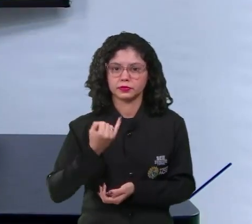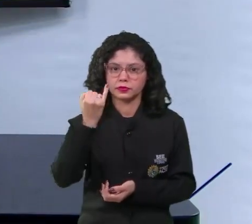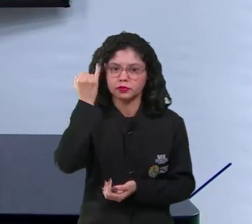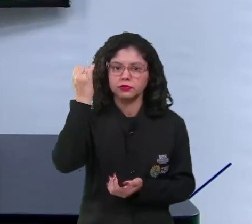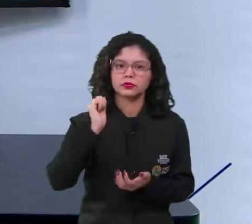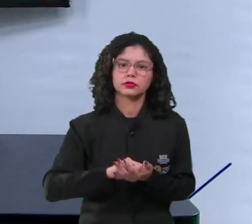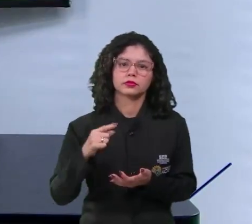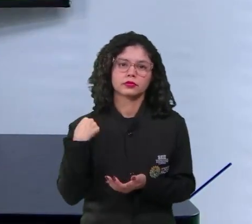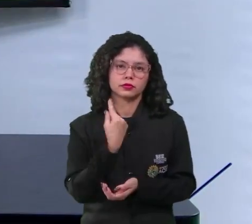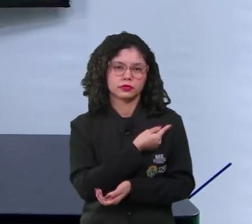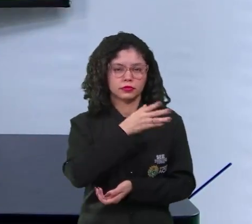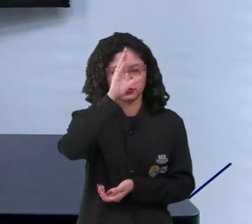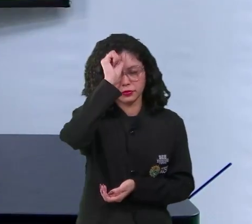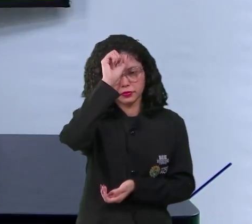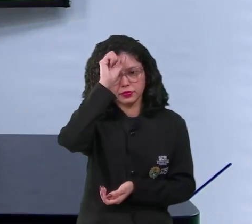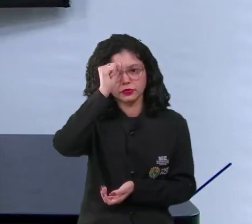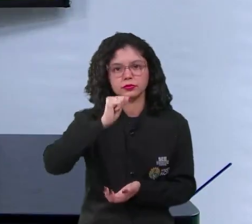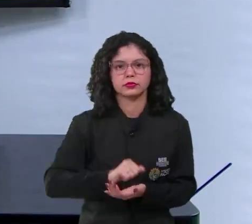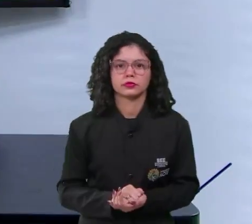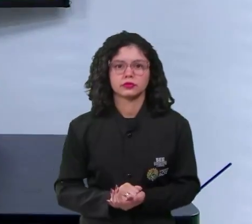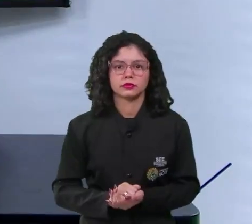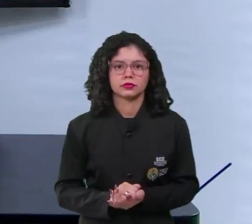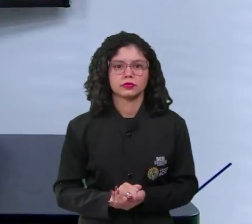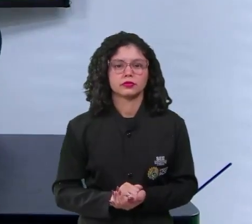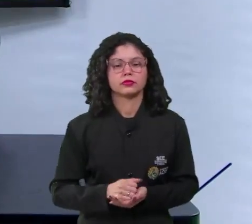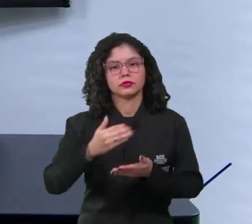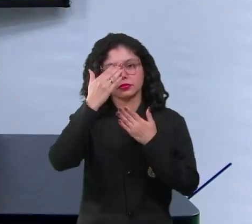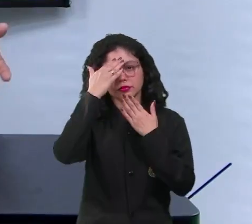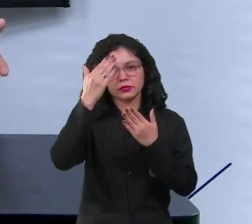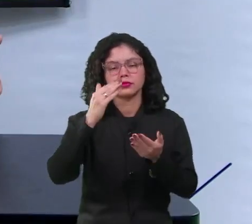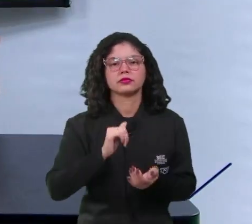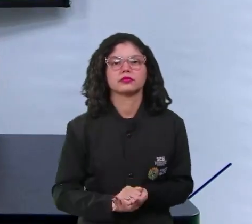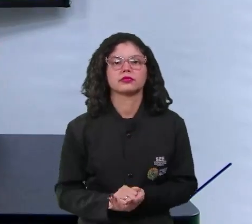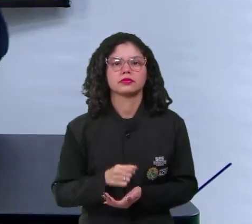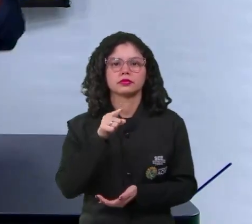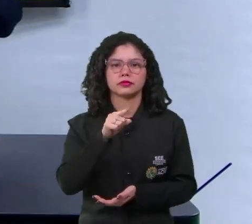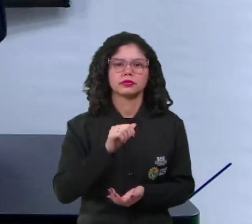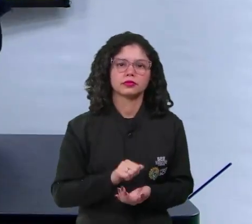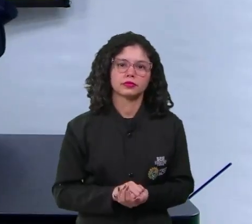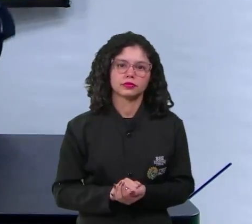importância para o nosso conhecimento. Agradeço muito